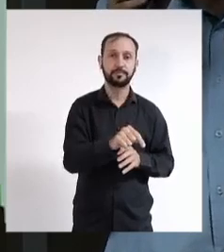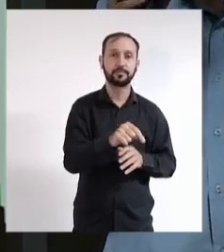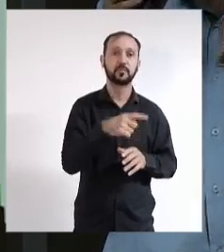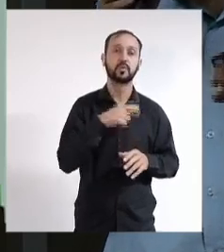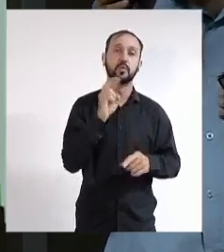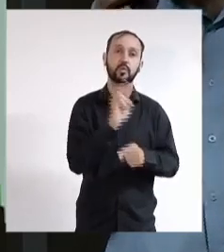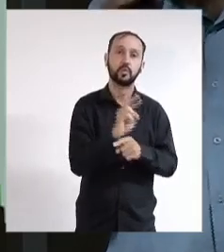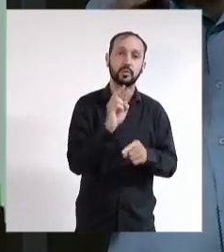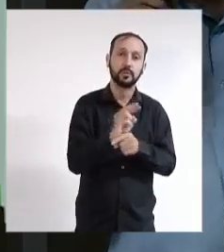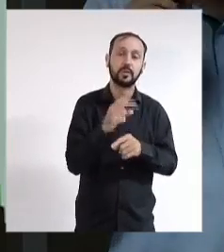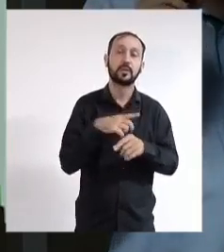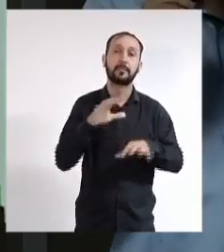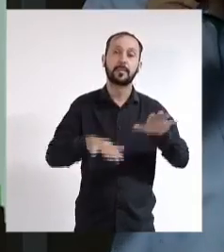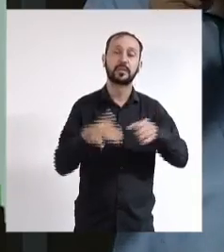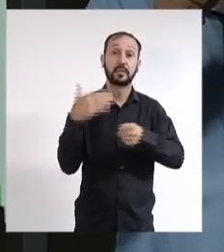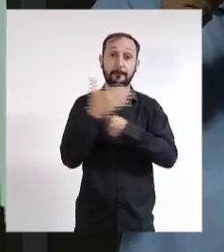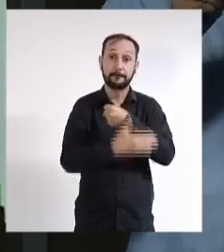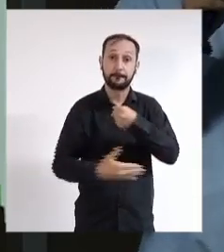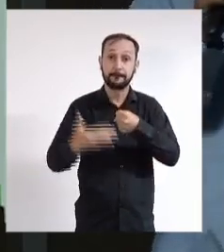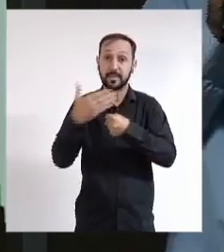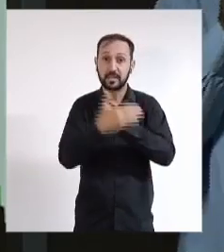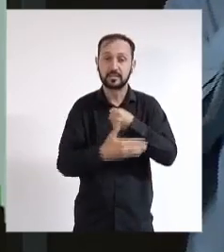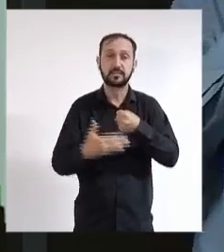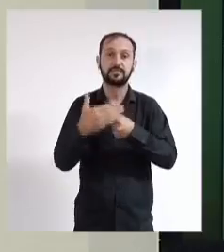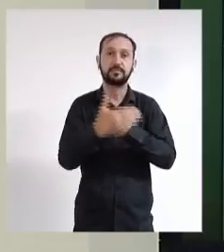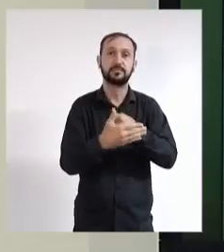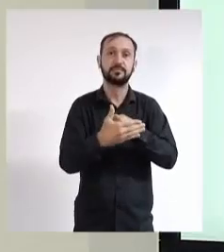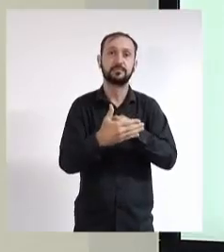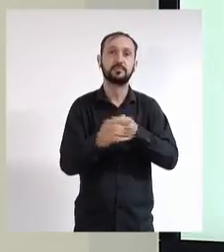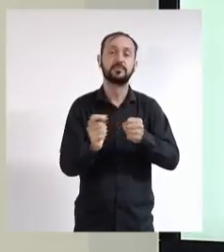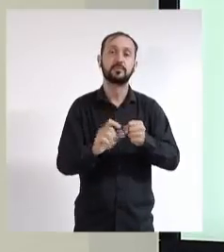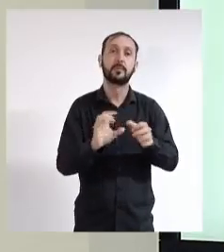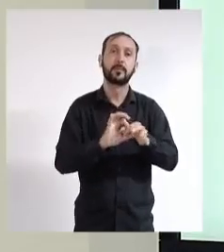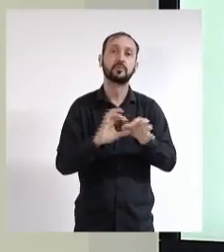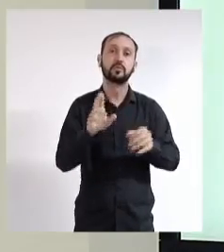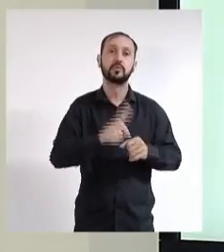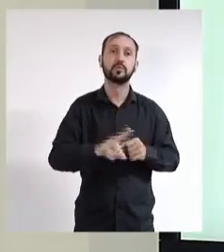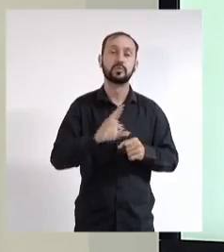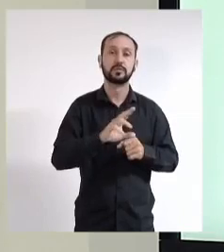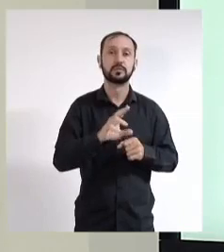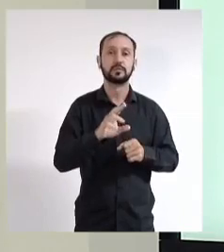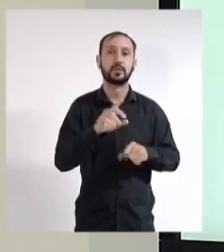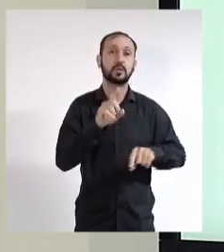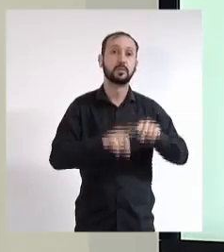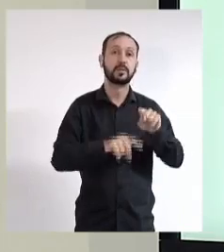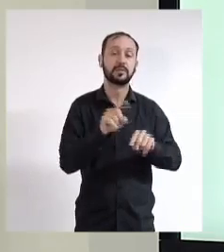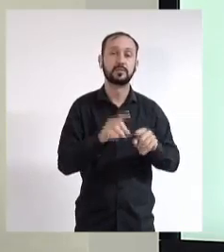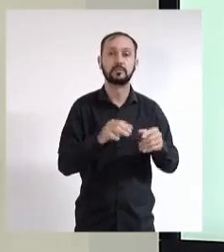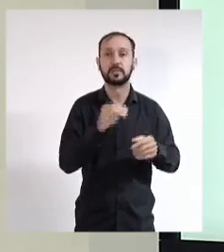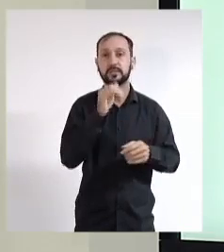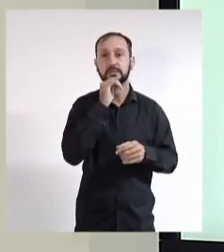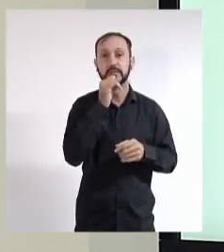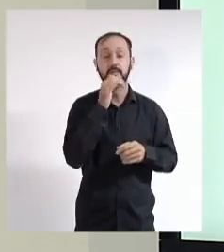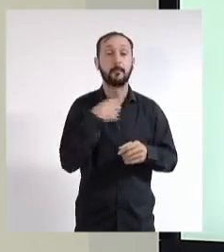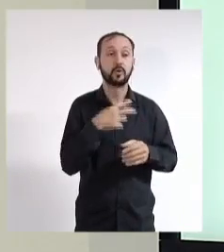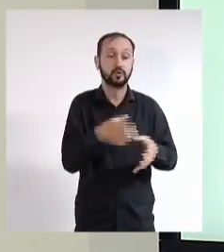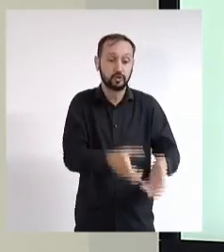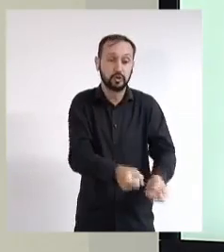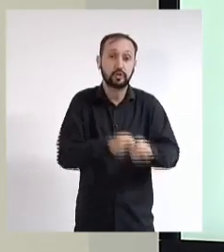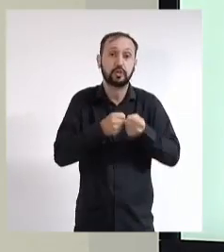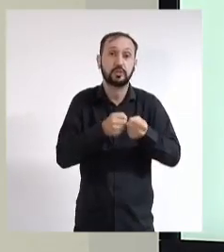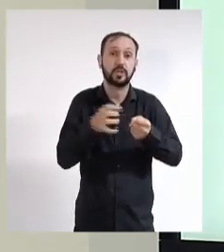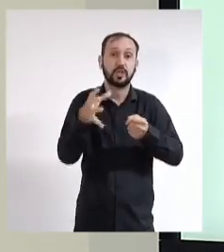devido à proteção que ela possui ela só é permitido o uso de forma indireta dos recursos a gente não pode está extraindo